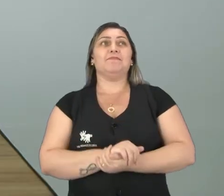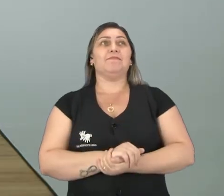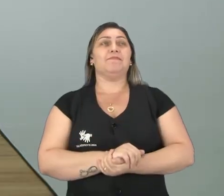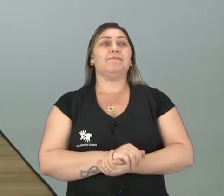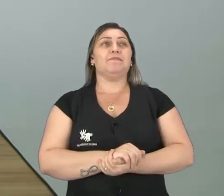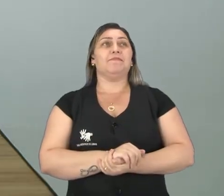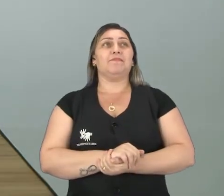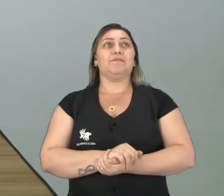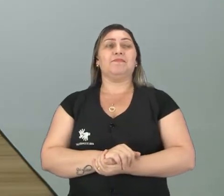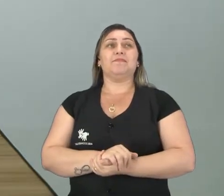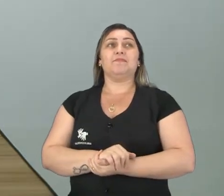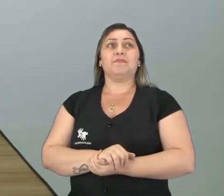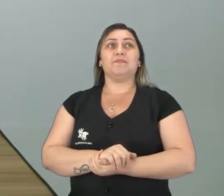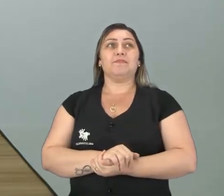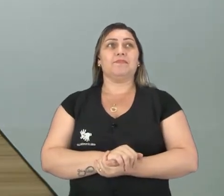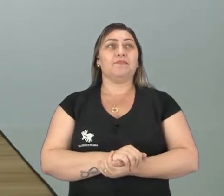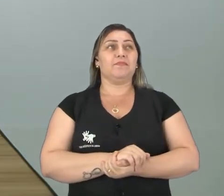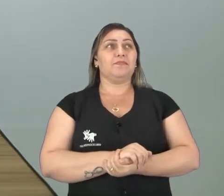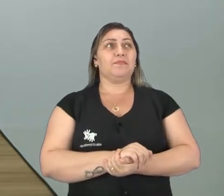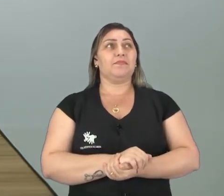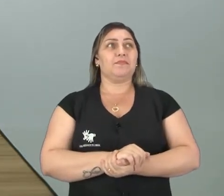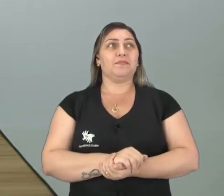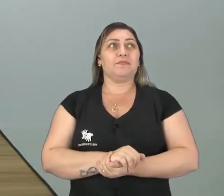lado. Vamos para mais uma.